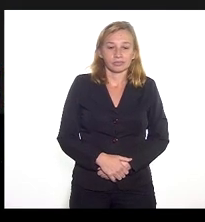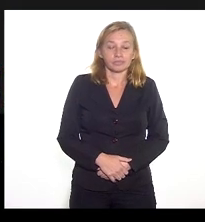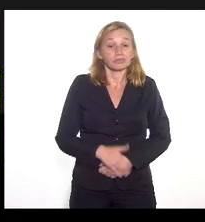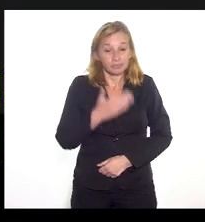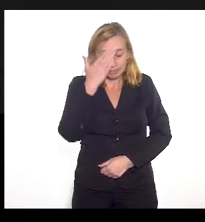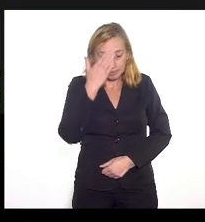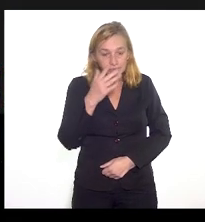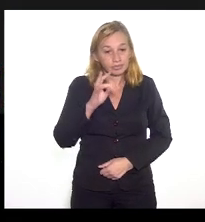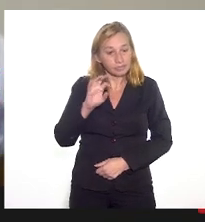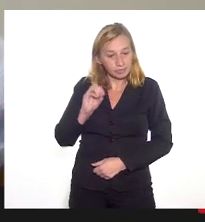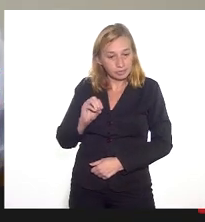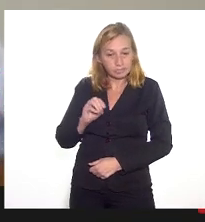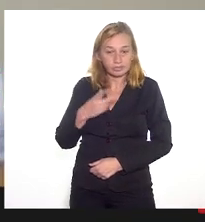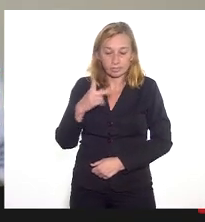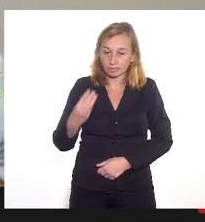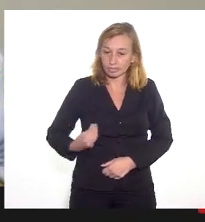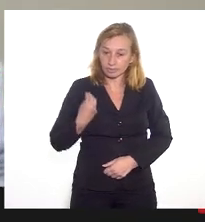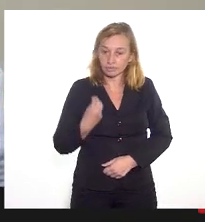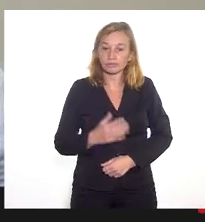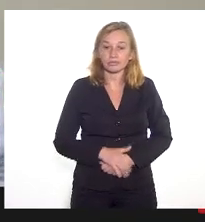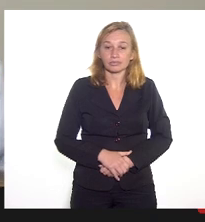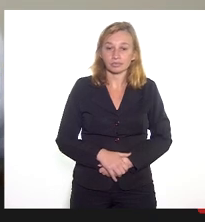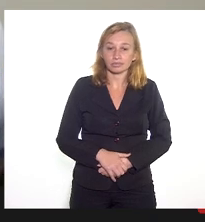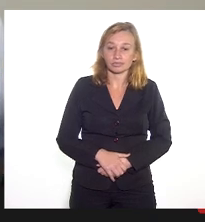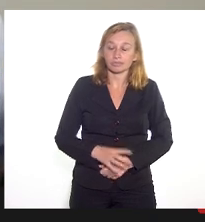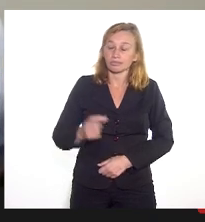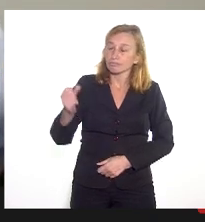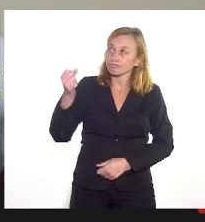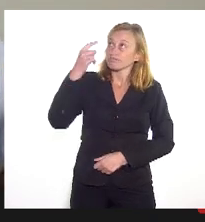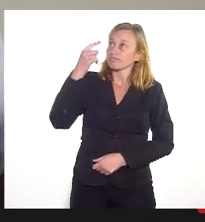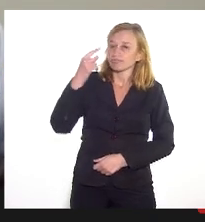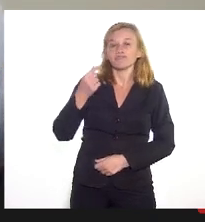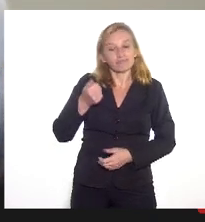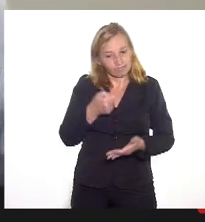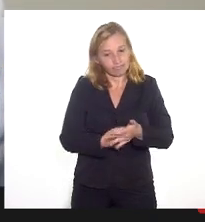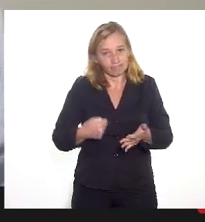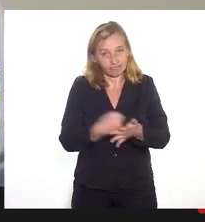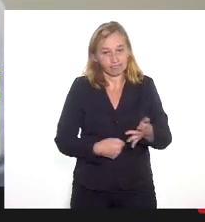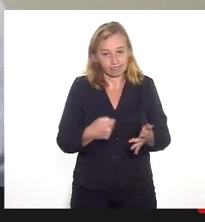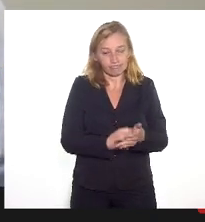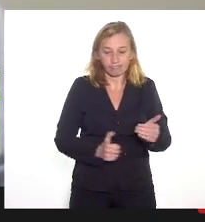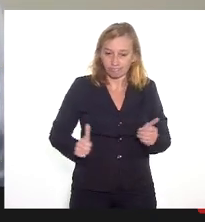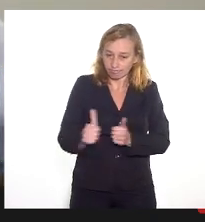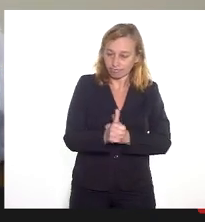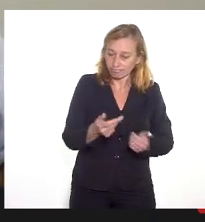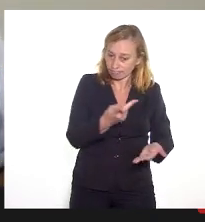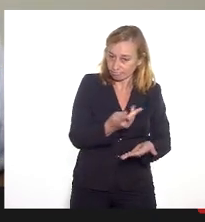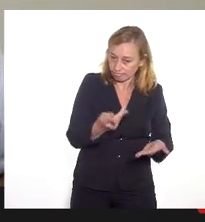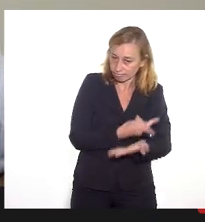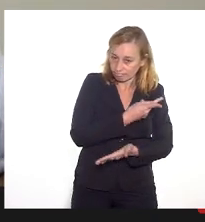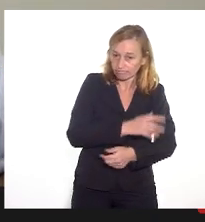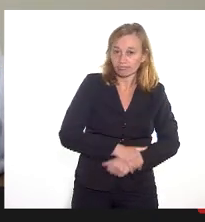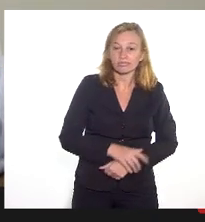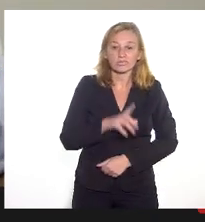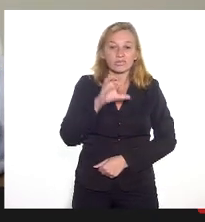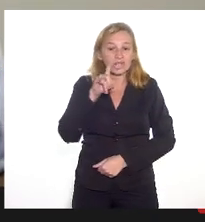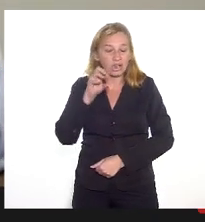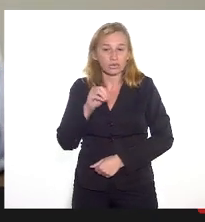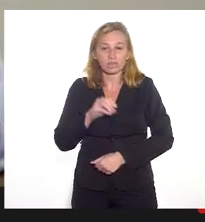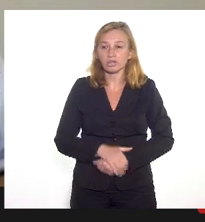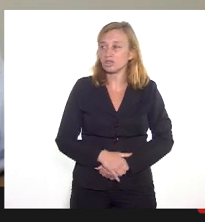Obrigado, Theo Rodrigues, por sua presença, participação e inspiração e luta para que essa frente acontecesse. Cláudia de